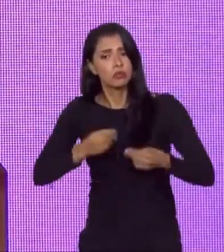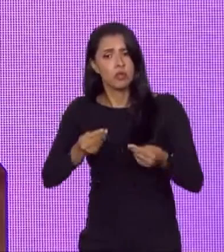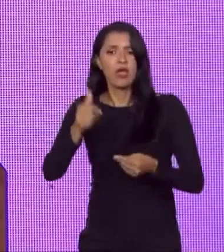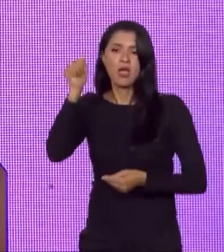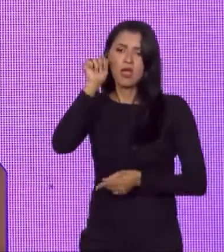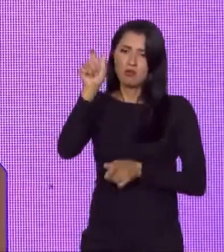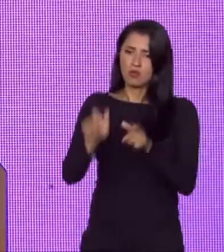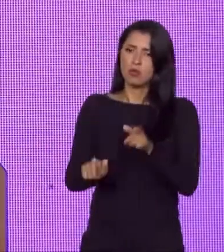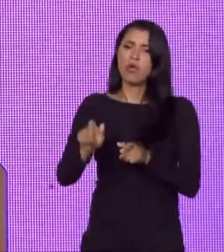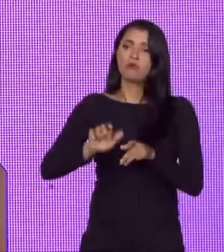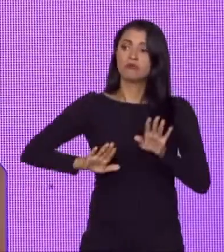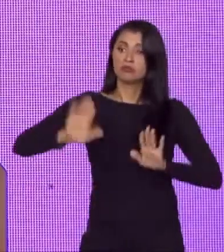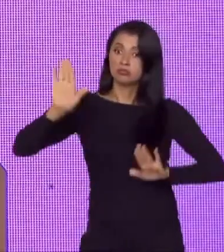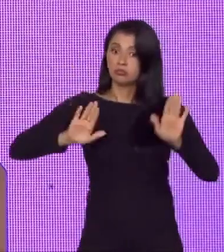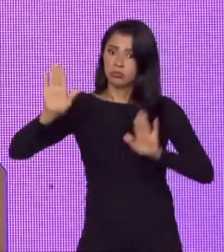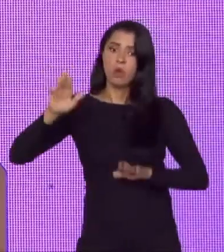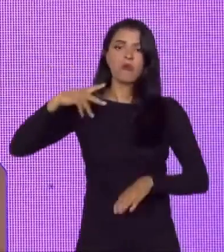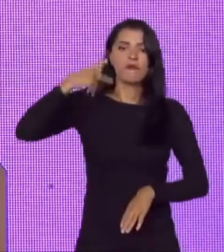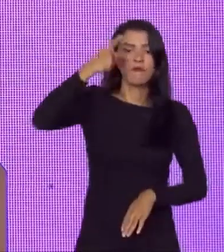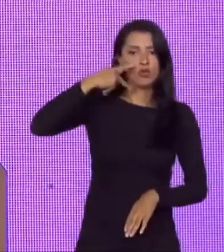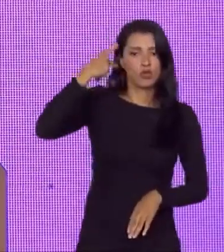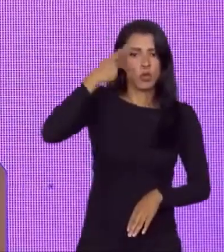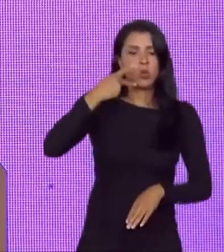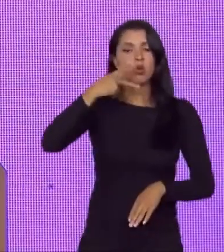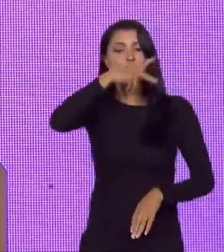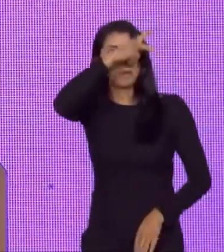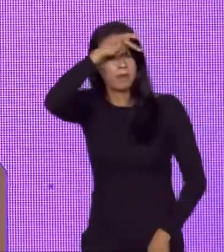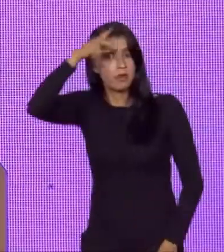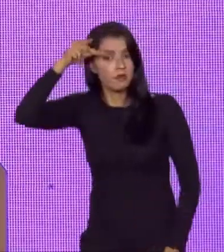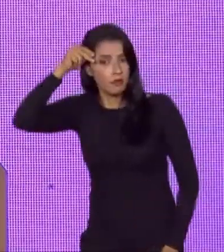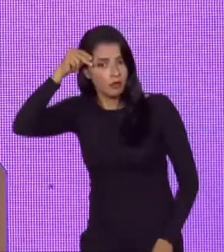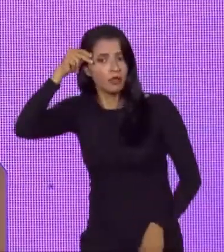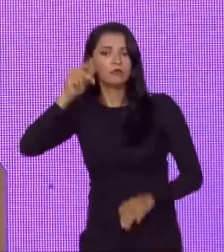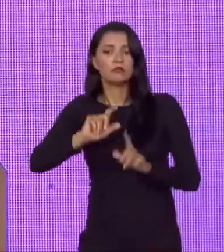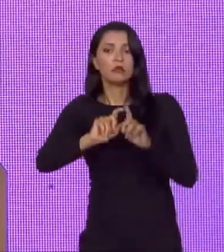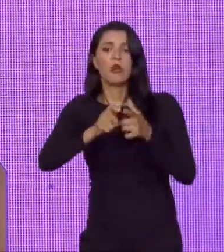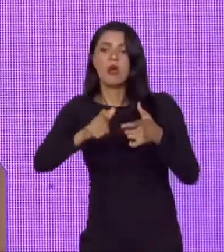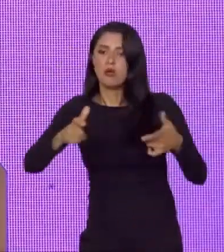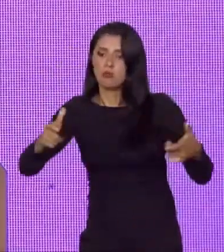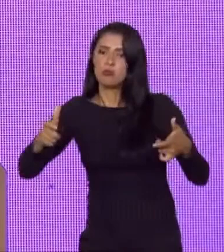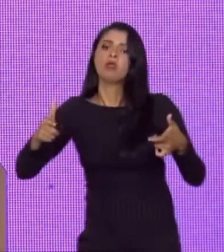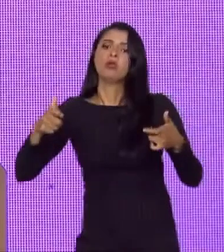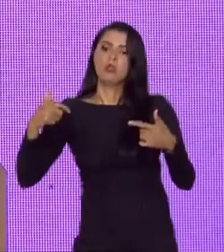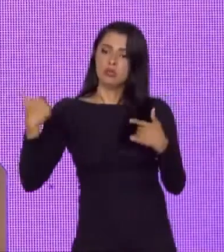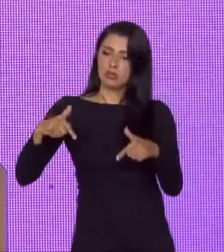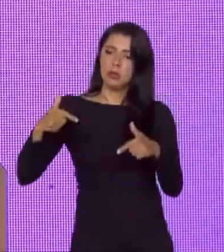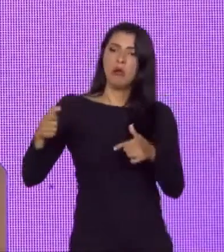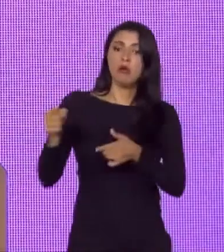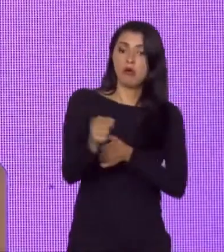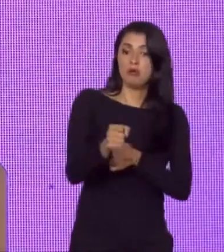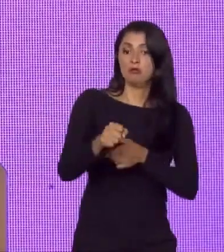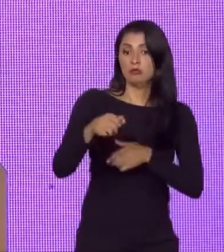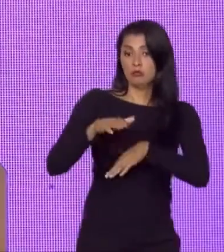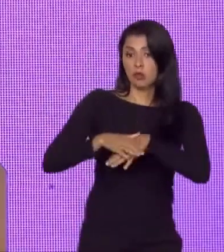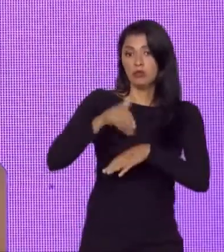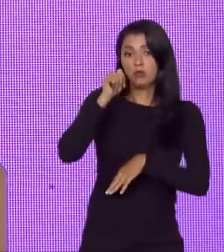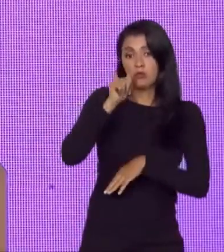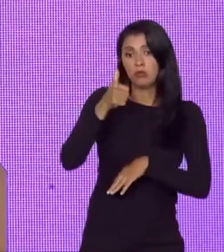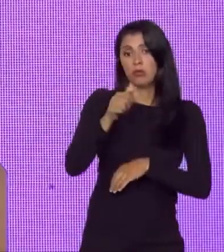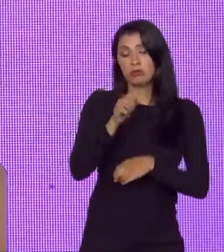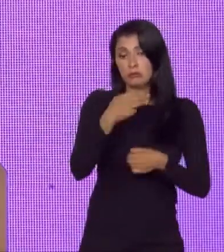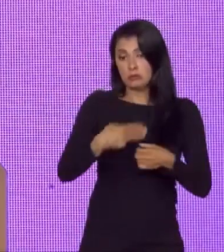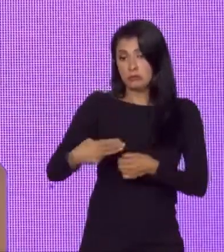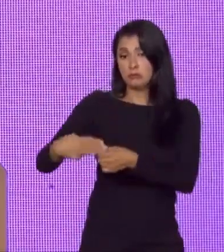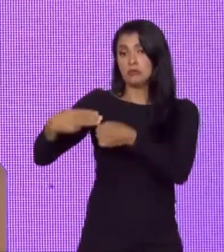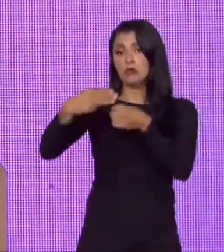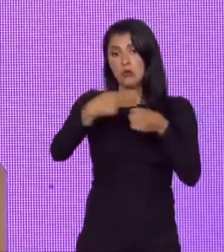as mulheres se candidatem como vereadoras, prefeitas, expandindo a atuação das mulheres nas cidades brasileiras. Essas